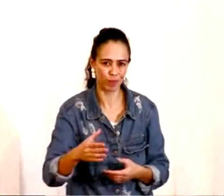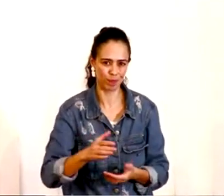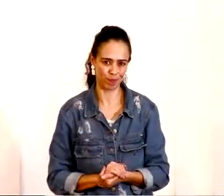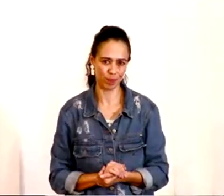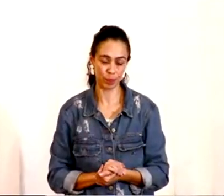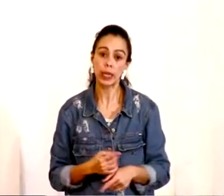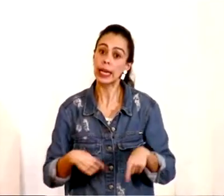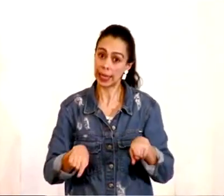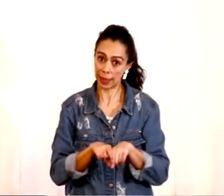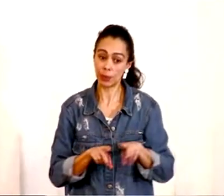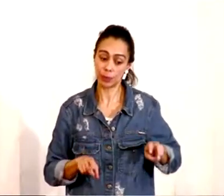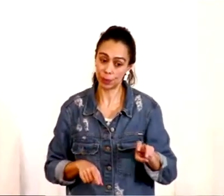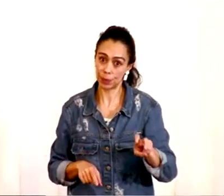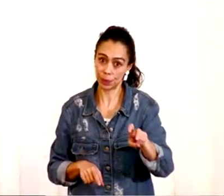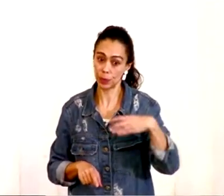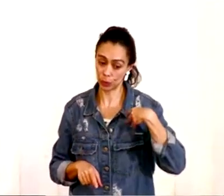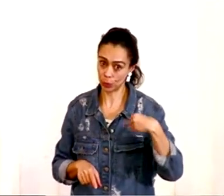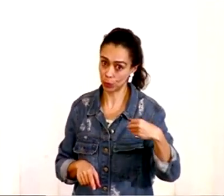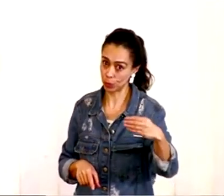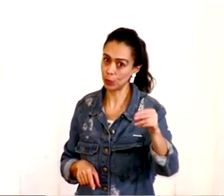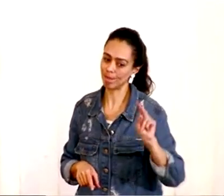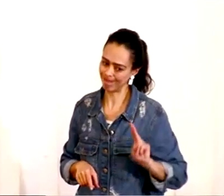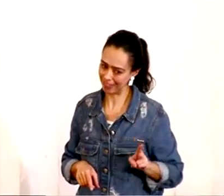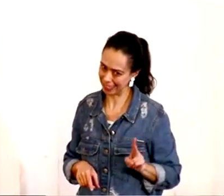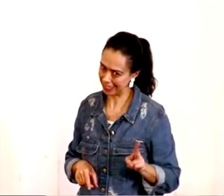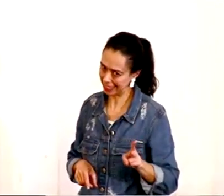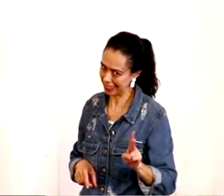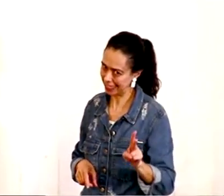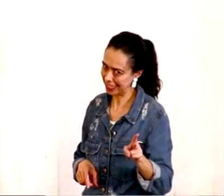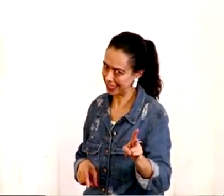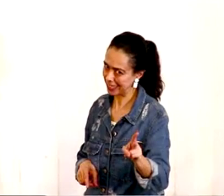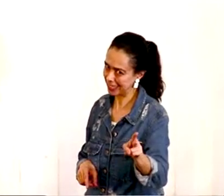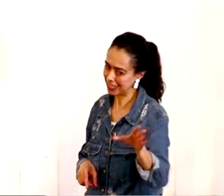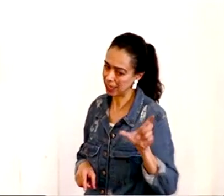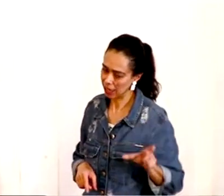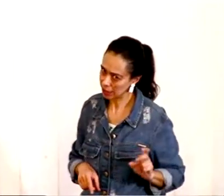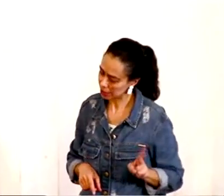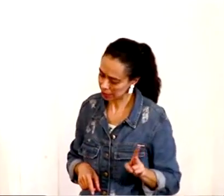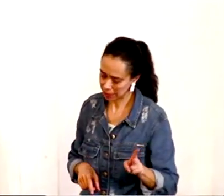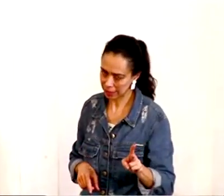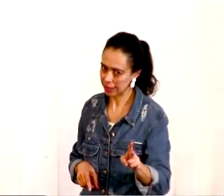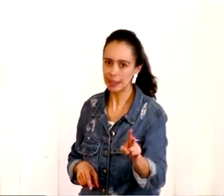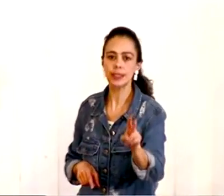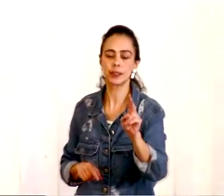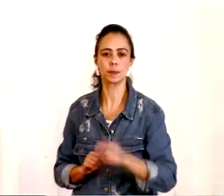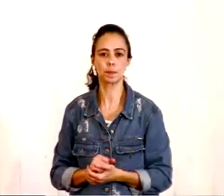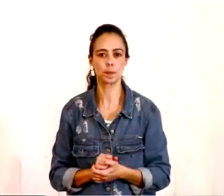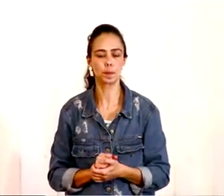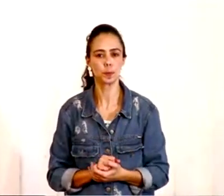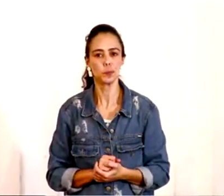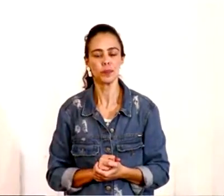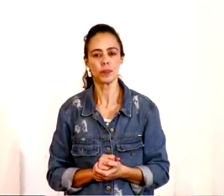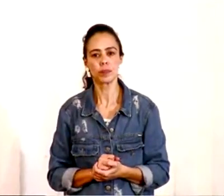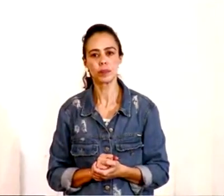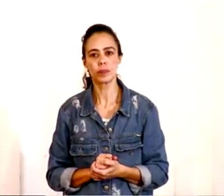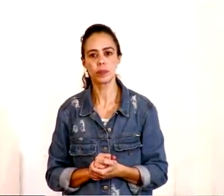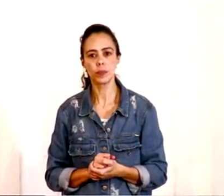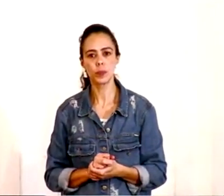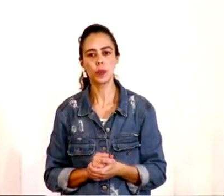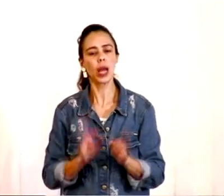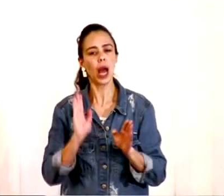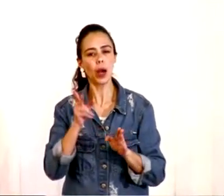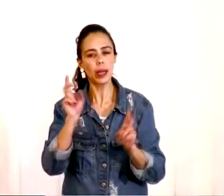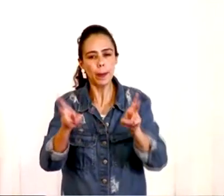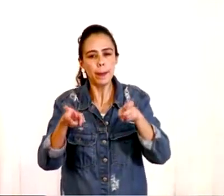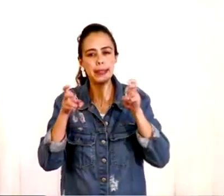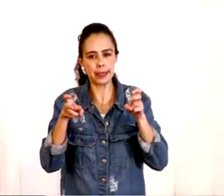semente da serpente. E veja que ele inicia-se, assim como o primeiro versículo, com um casamento. Caim